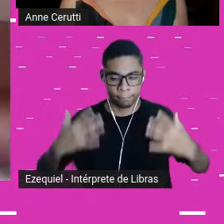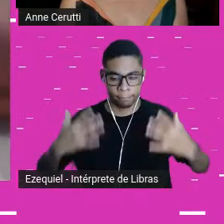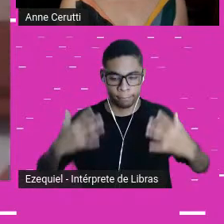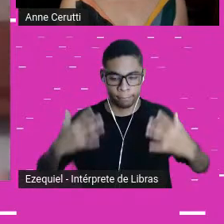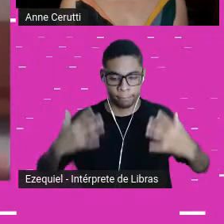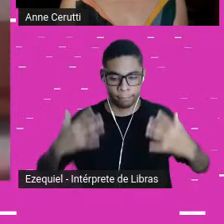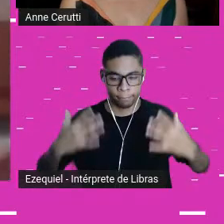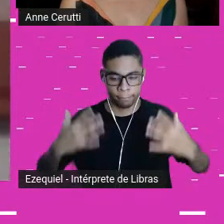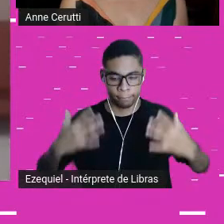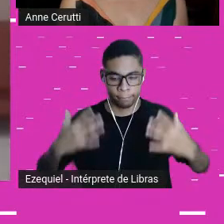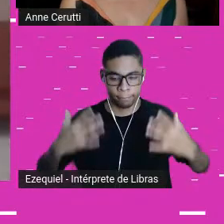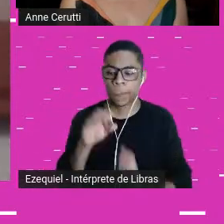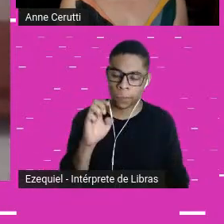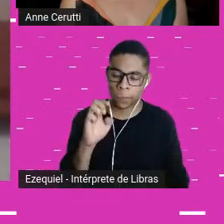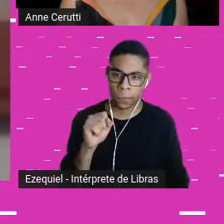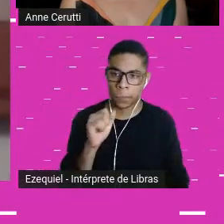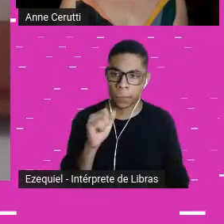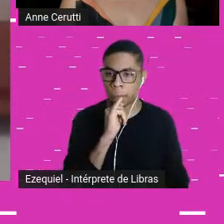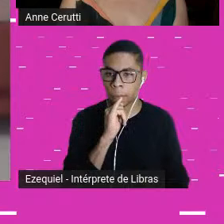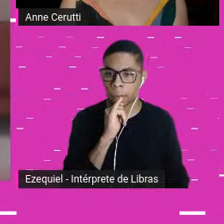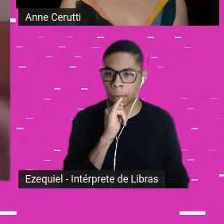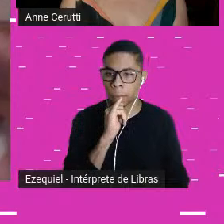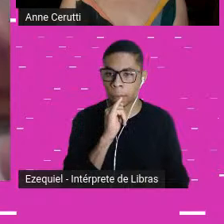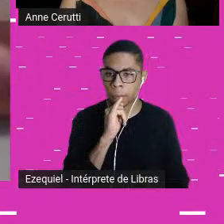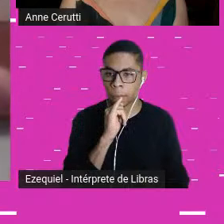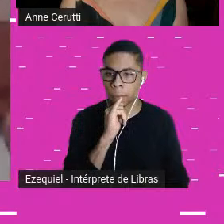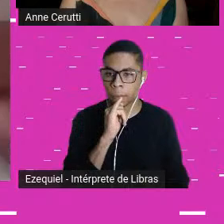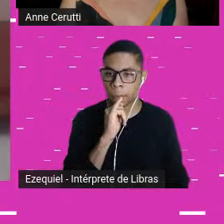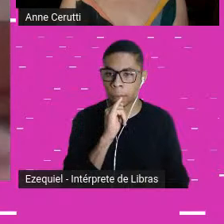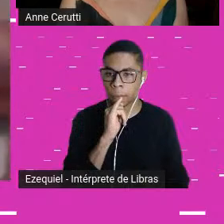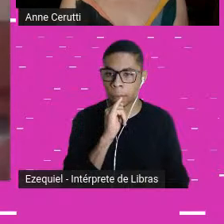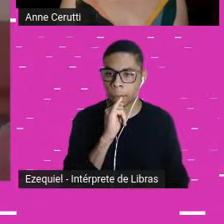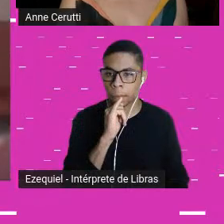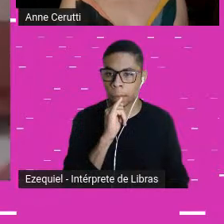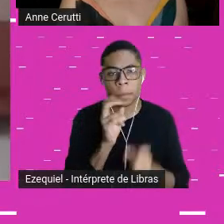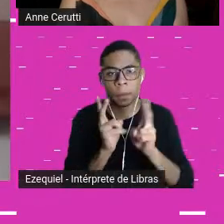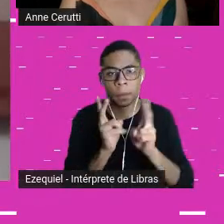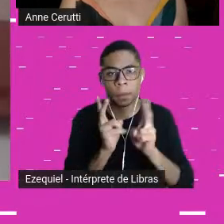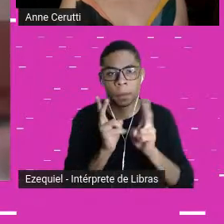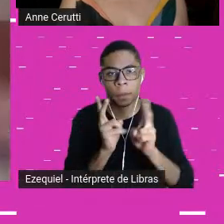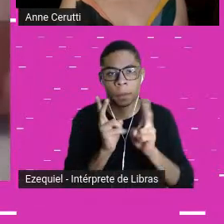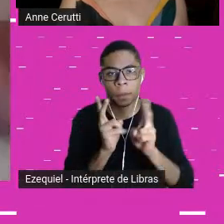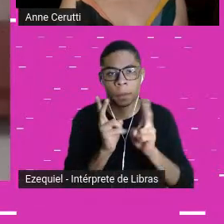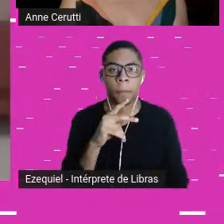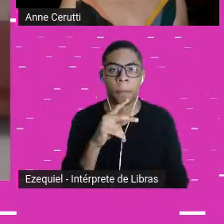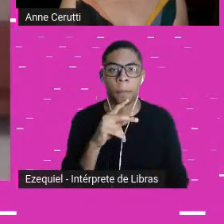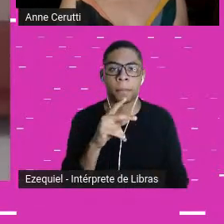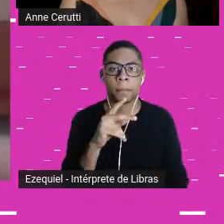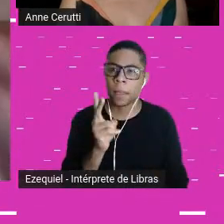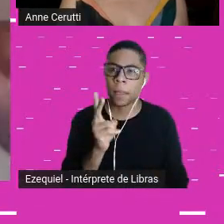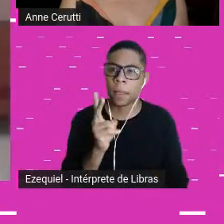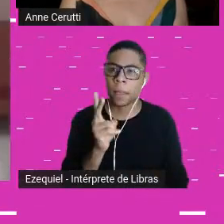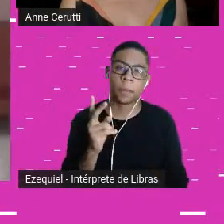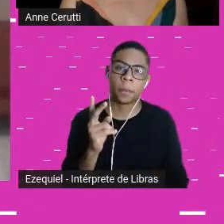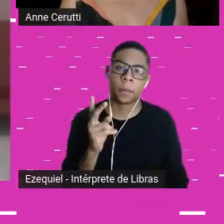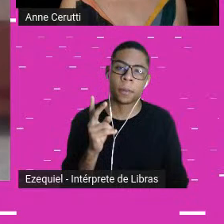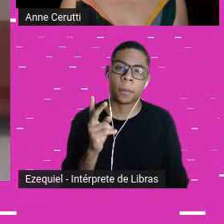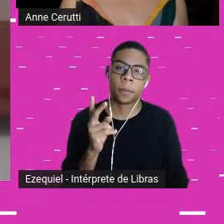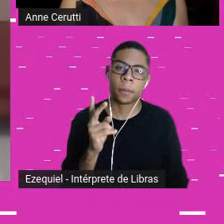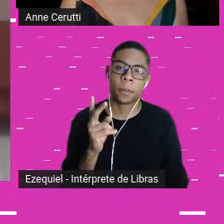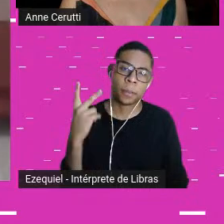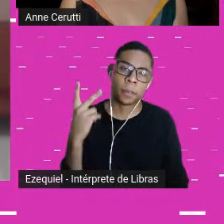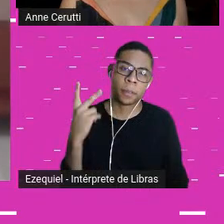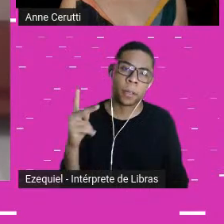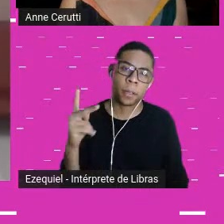lugar, apesar de uma feiticeira, apesar, né, de uma, ela é uma nobre, né? Ela tem uma